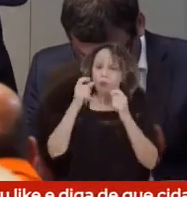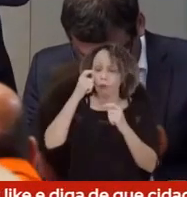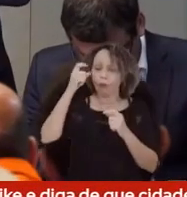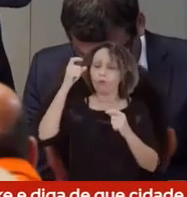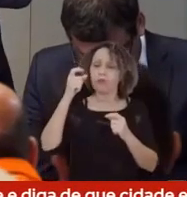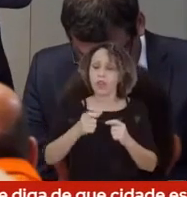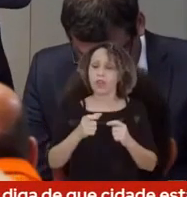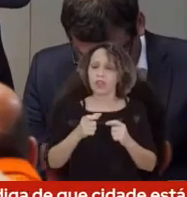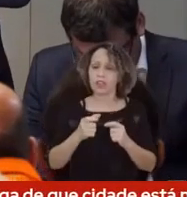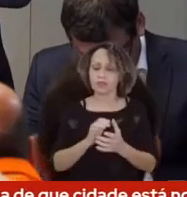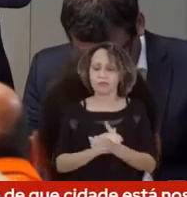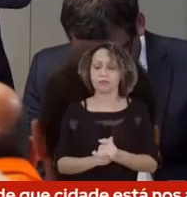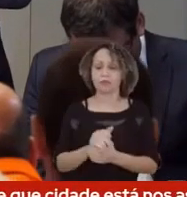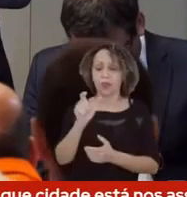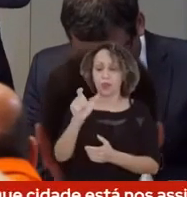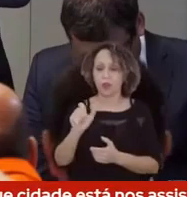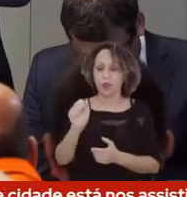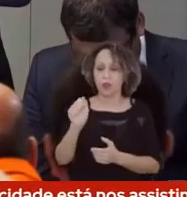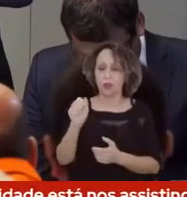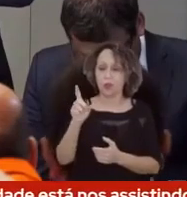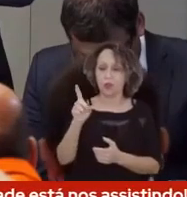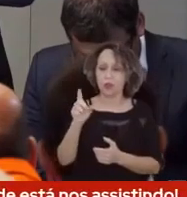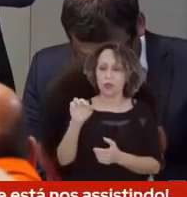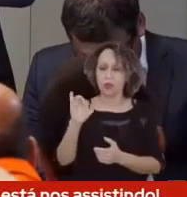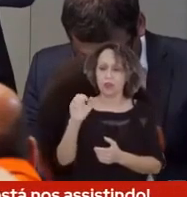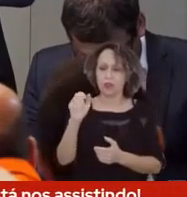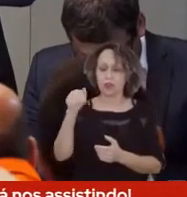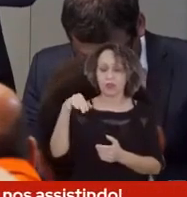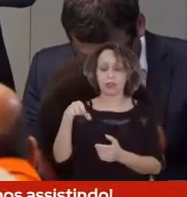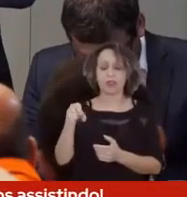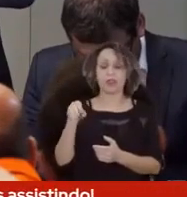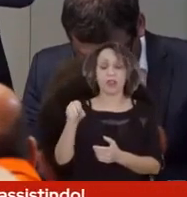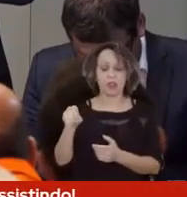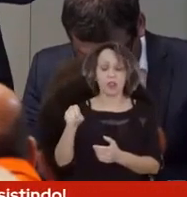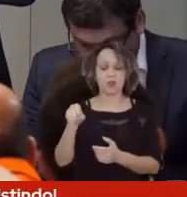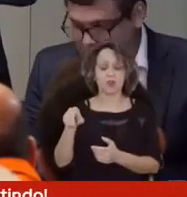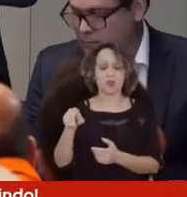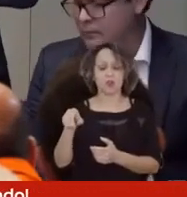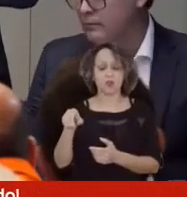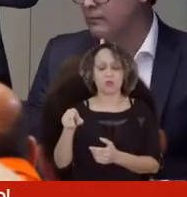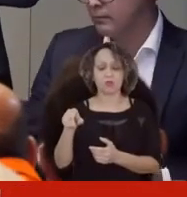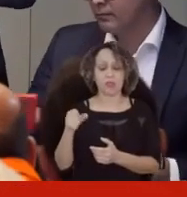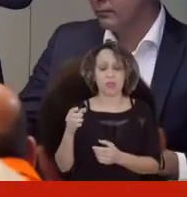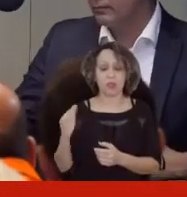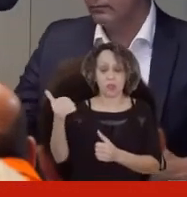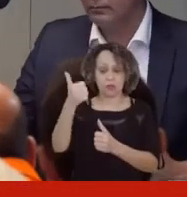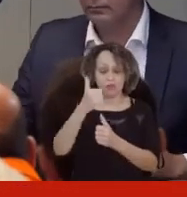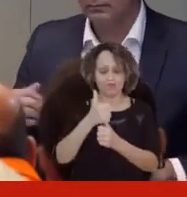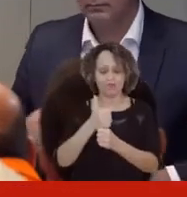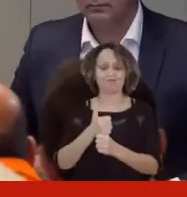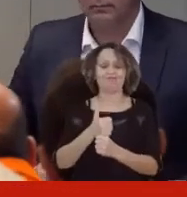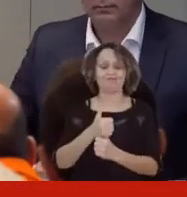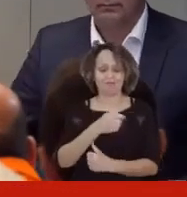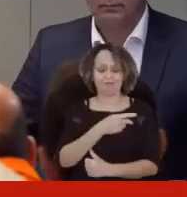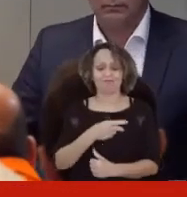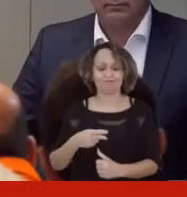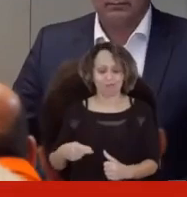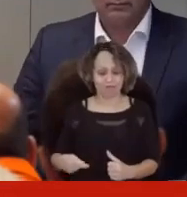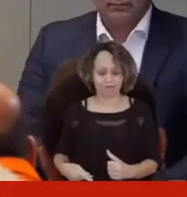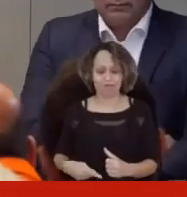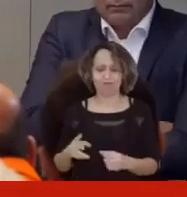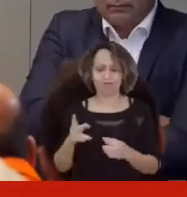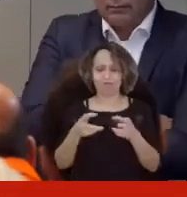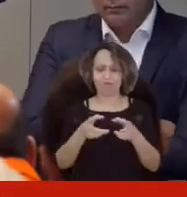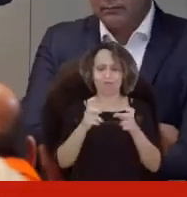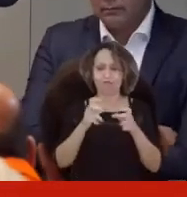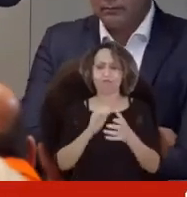tem vários embates aqui históricos, e ele é um contrassenso nesse momento levá-lo para